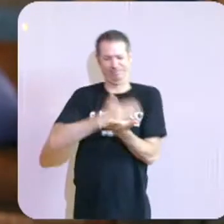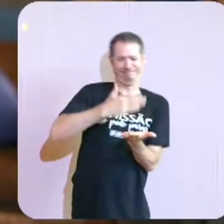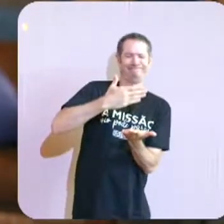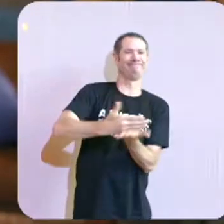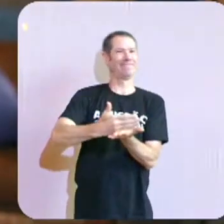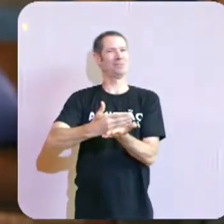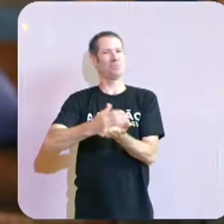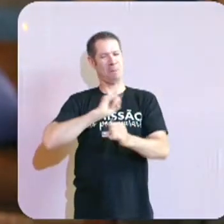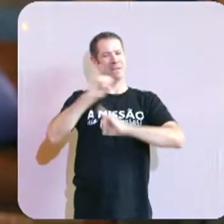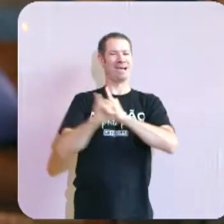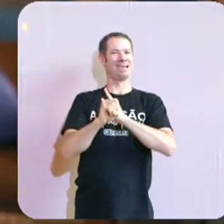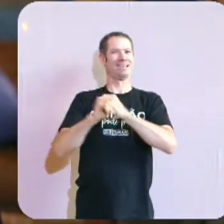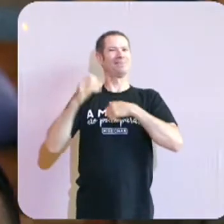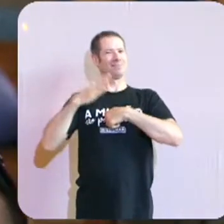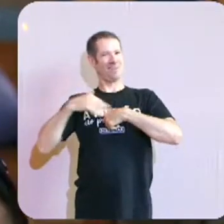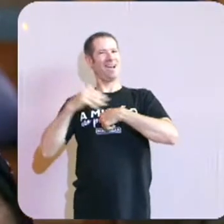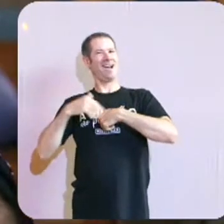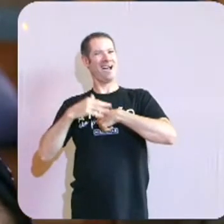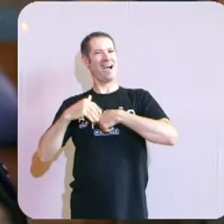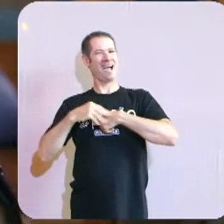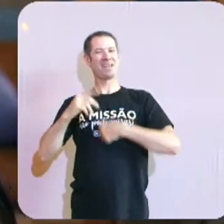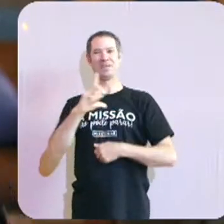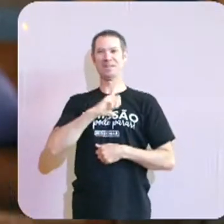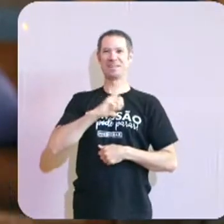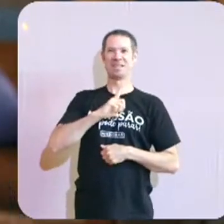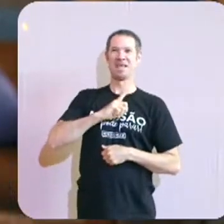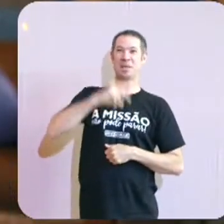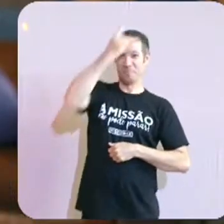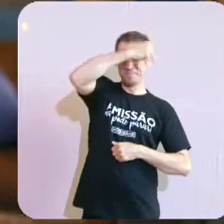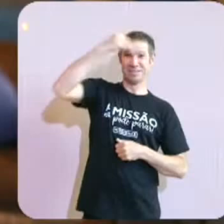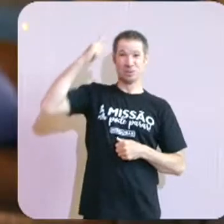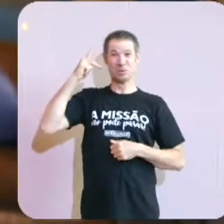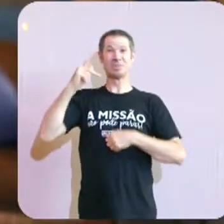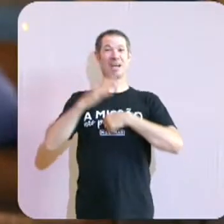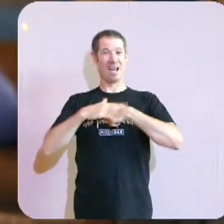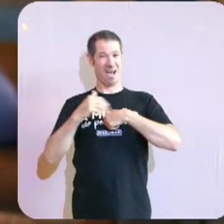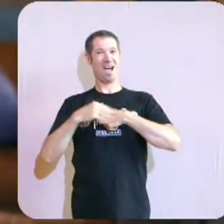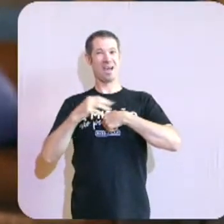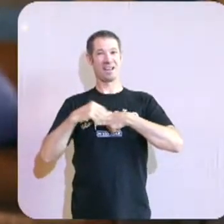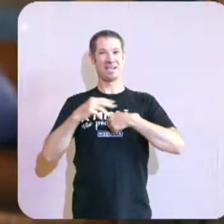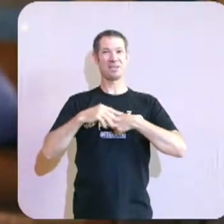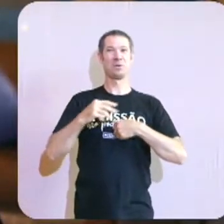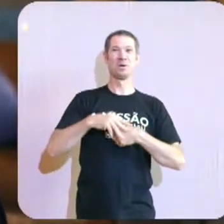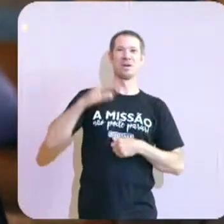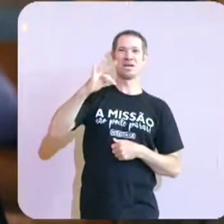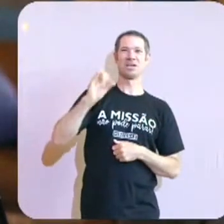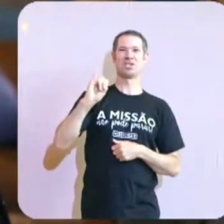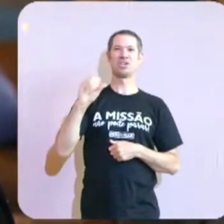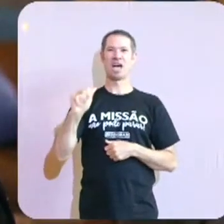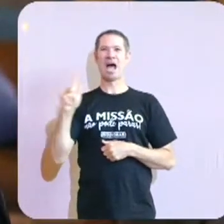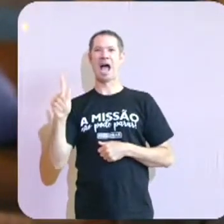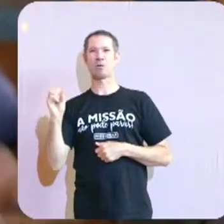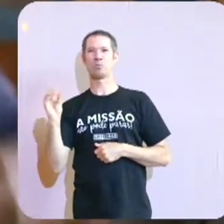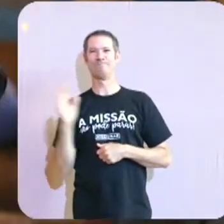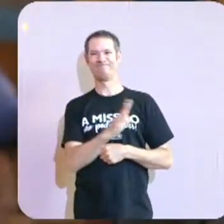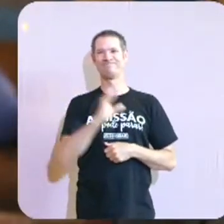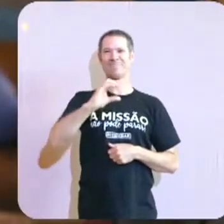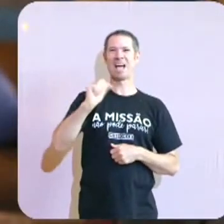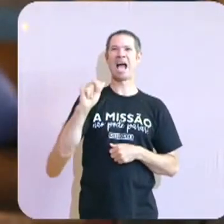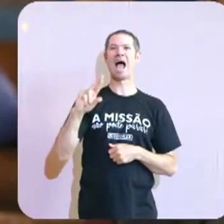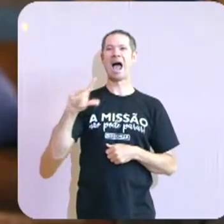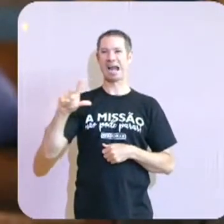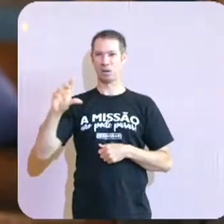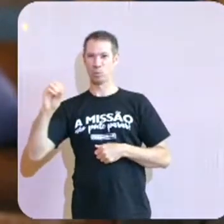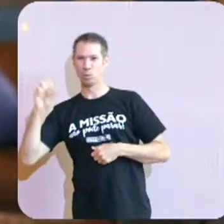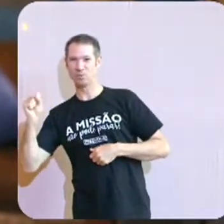um de vocês, o carinho que a gente tem pelo pastor Piragini, o carinho que a gente tem pelo pastor Tiago, pelo pastor Carlos, que vieram